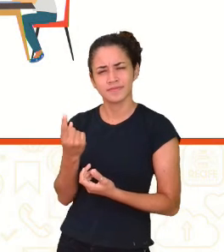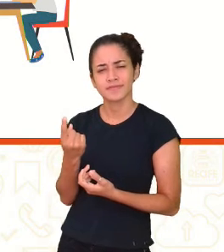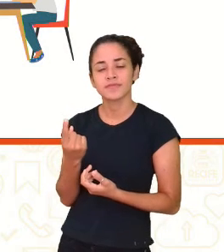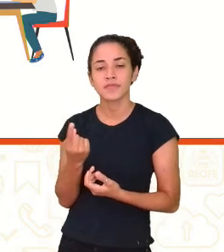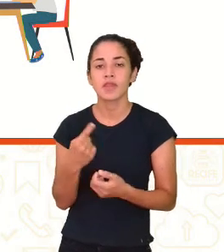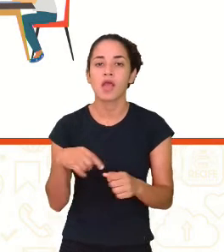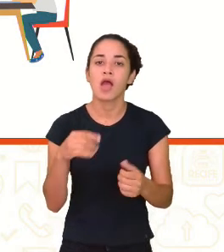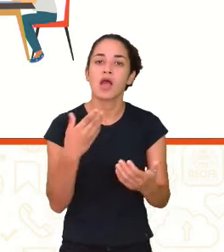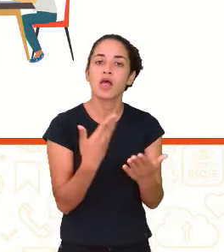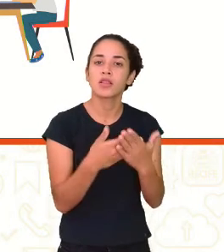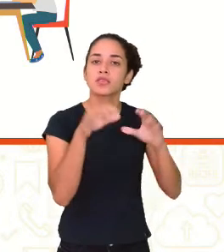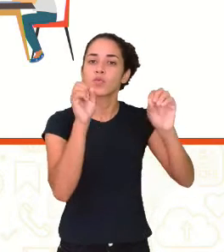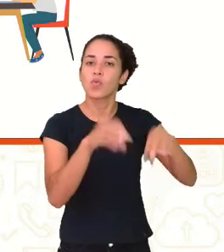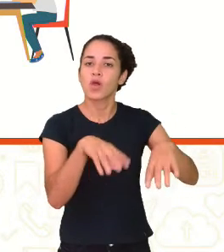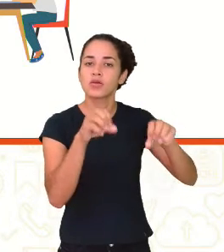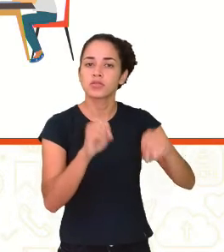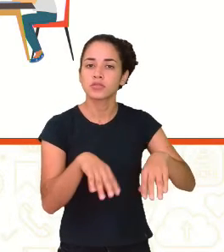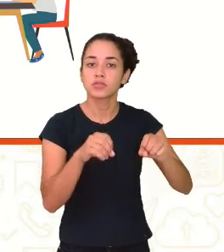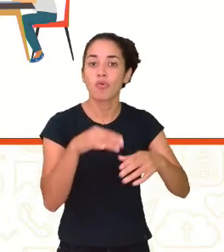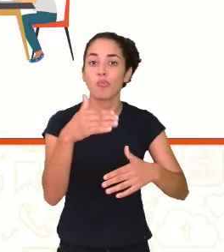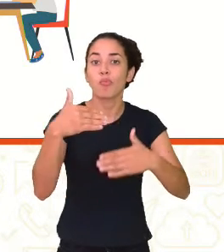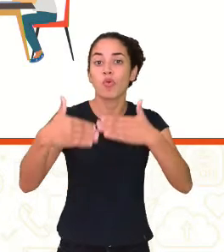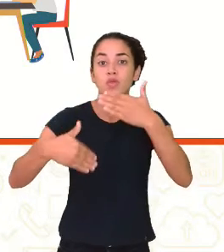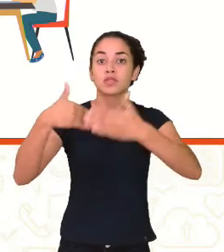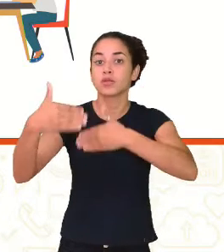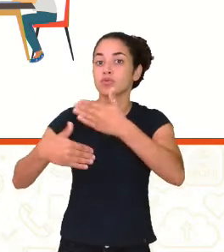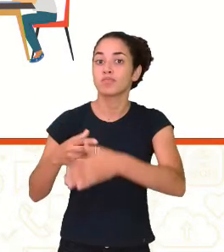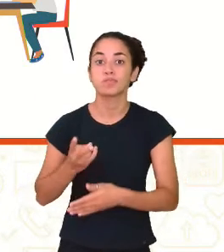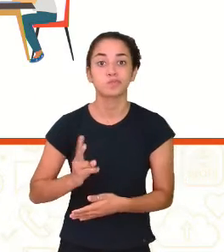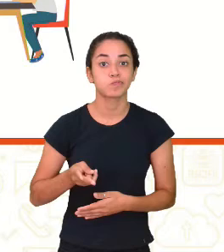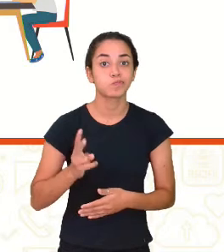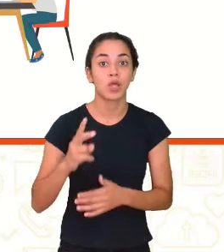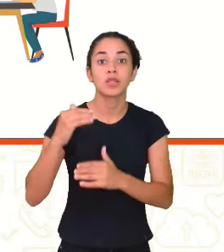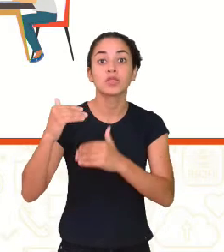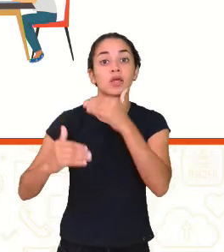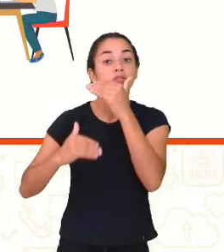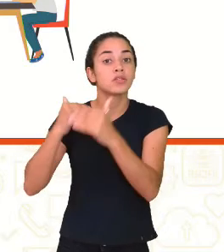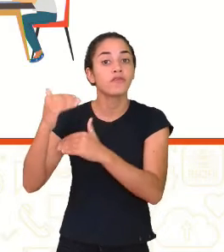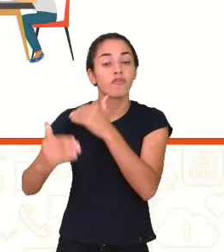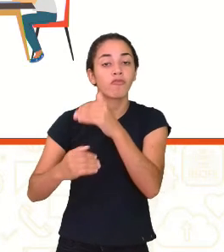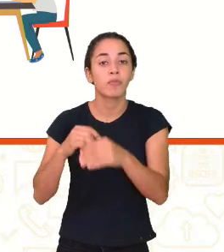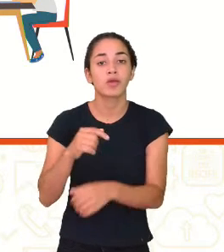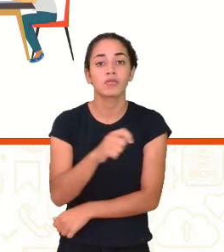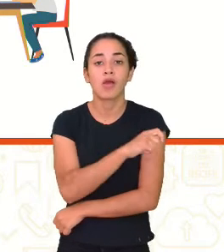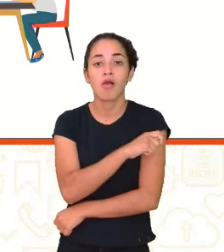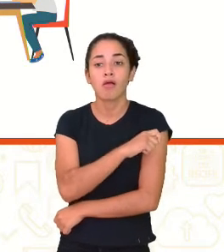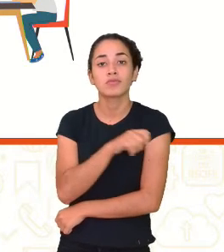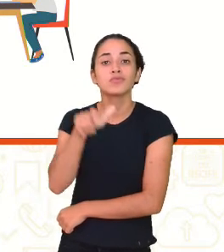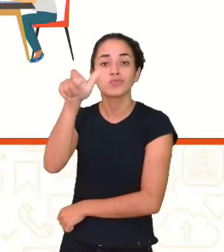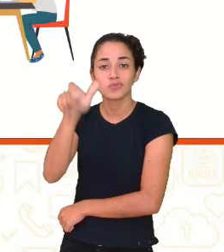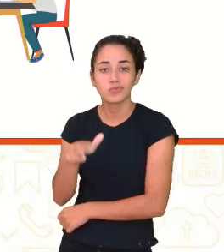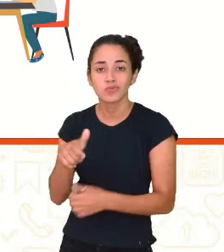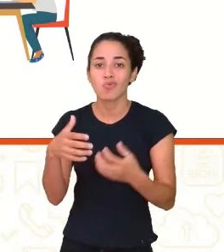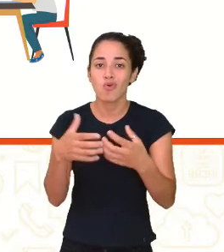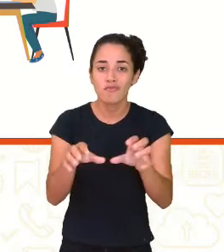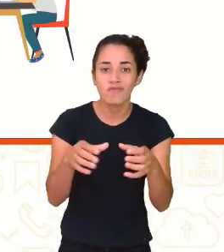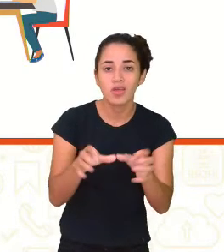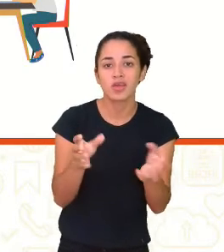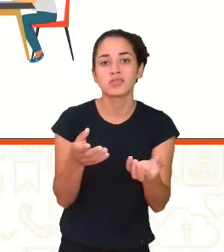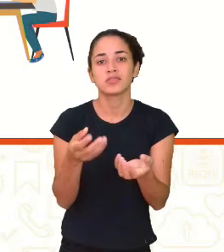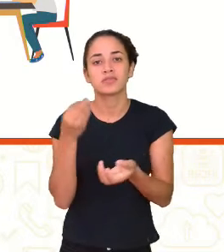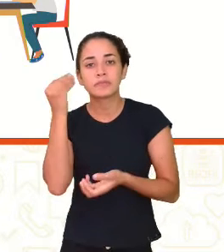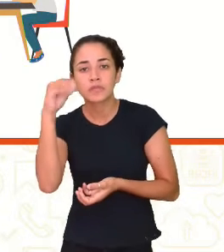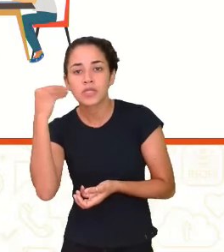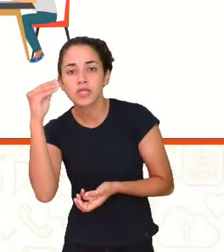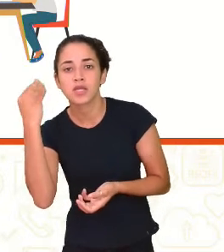a educação é um processo contínuo de desenvolvimento para o estudante, como a vivência, a